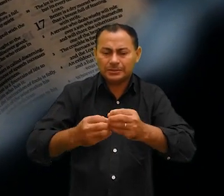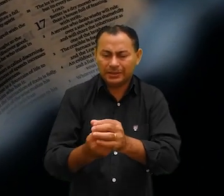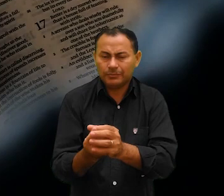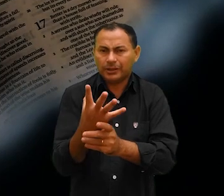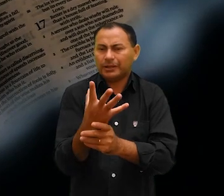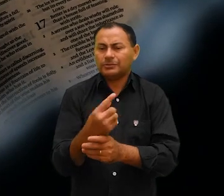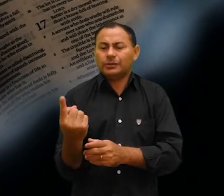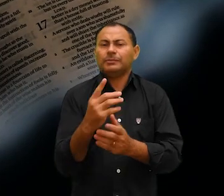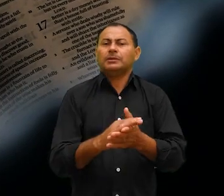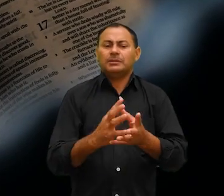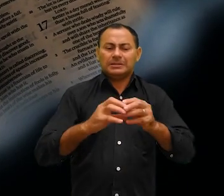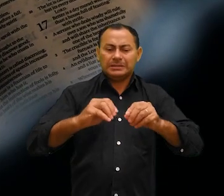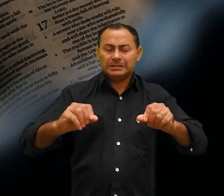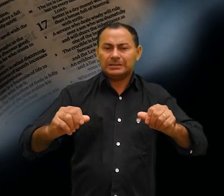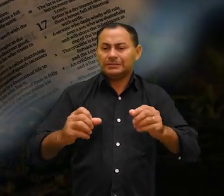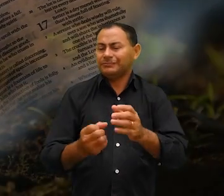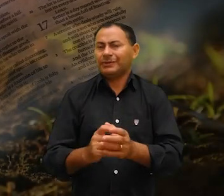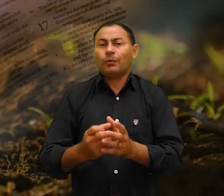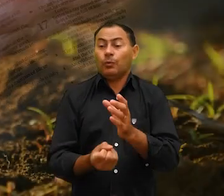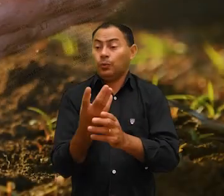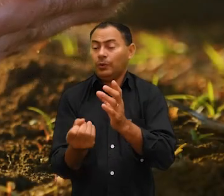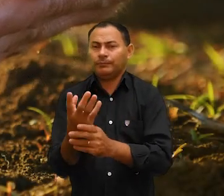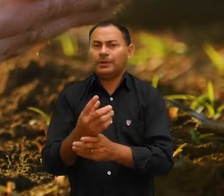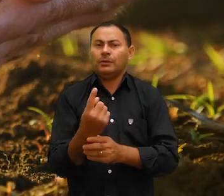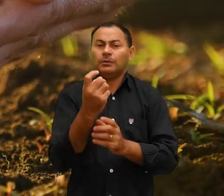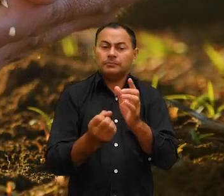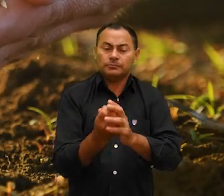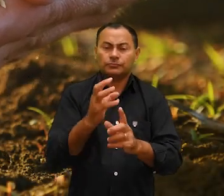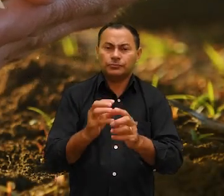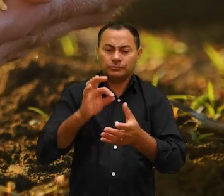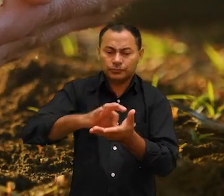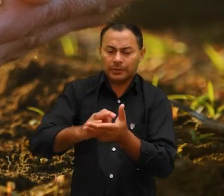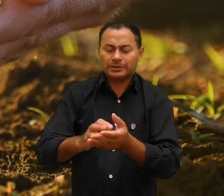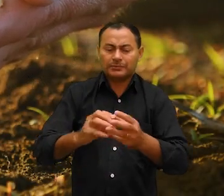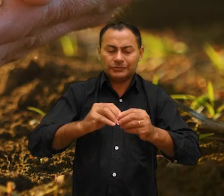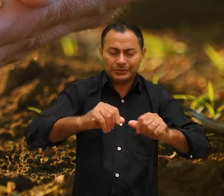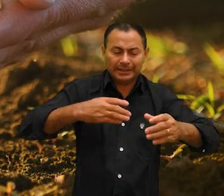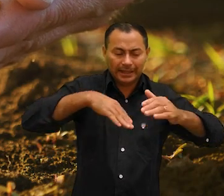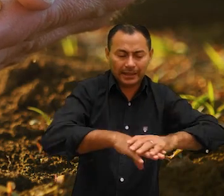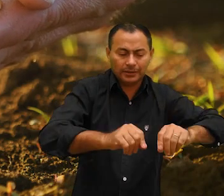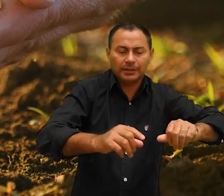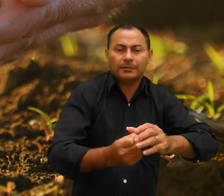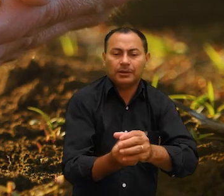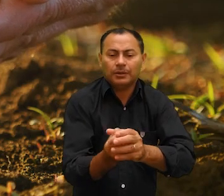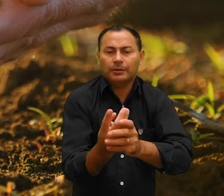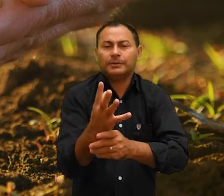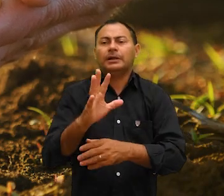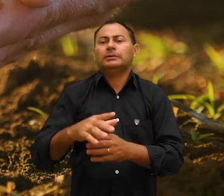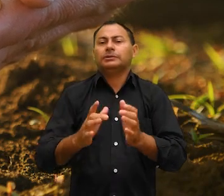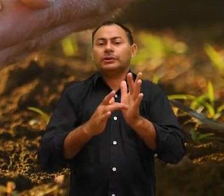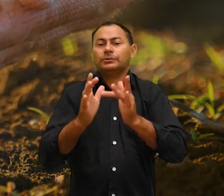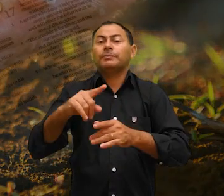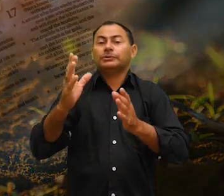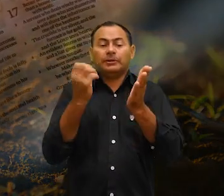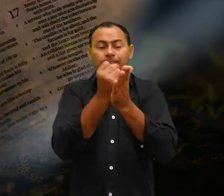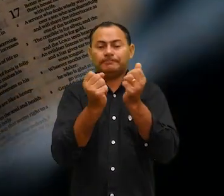só. Mas se morrer, dará muito fruto. O grão só produz fruto se morrer e for enterrado." Depois, já